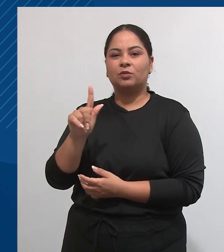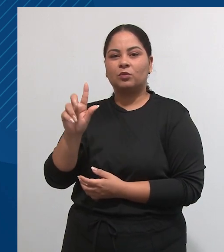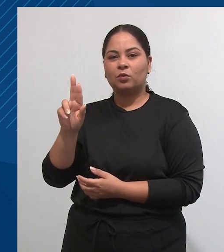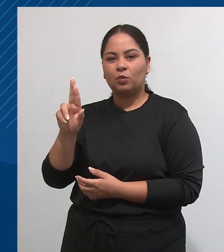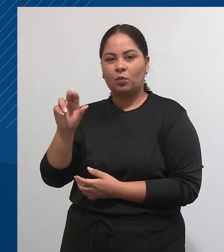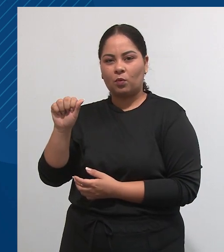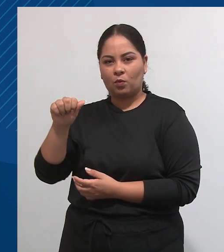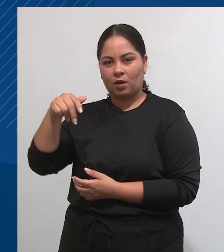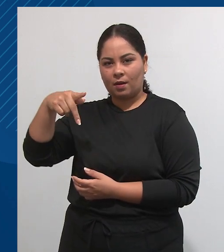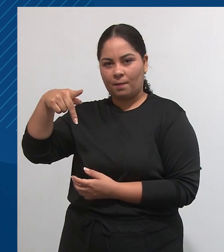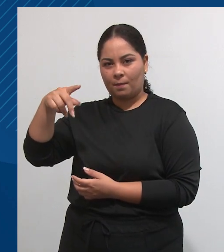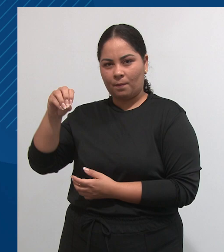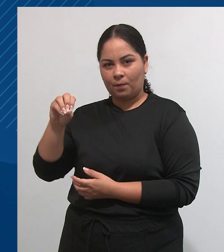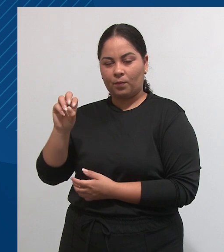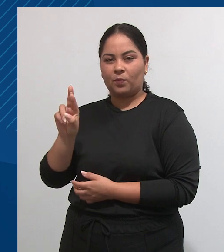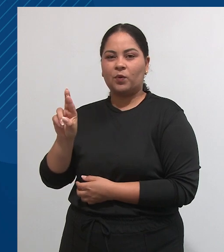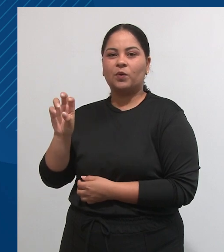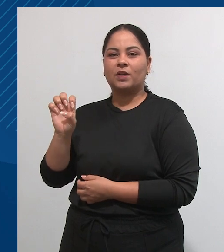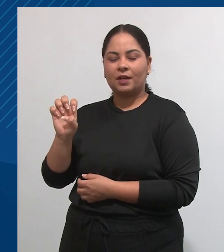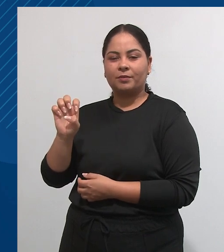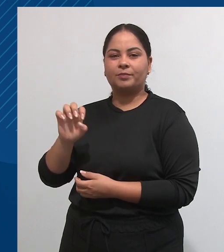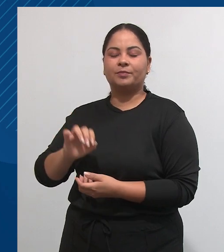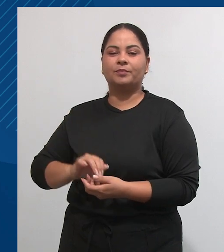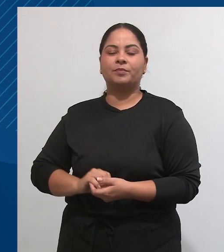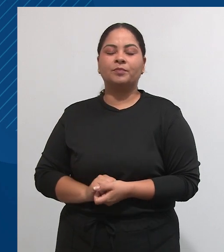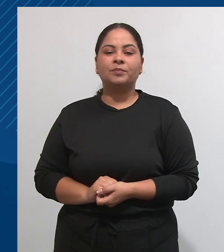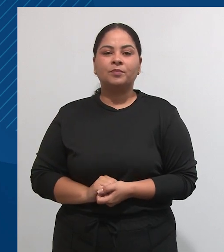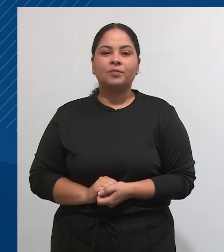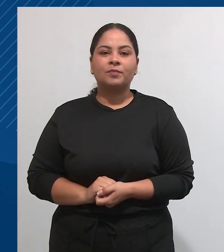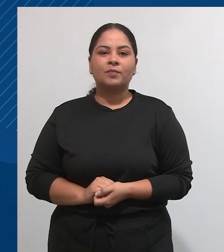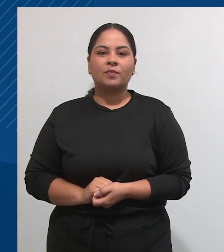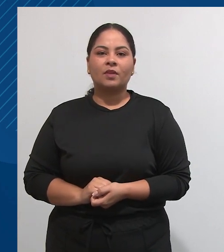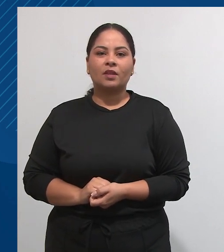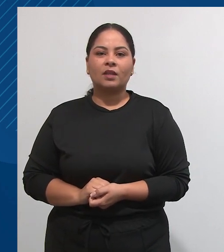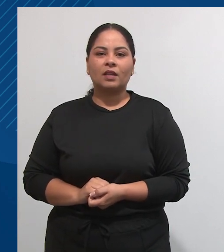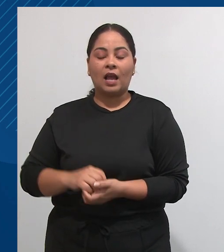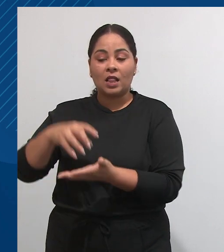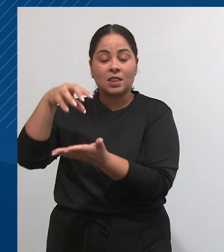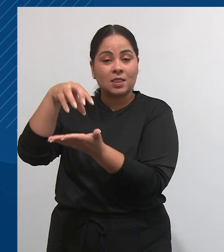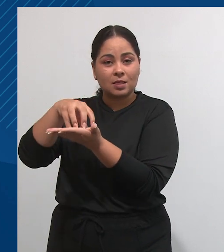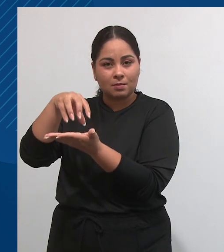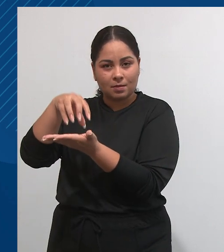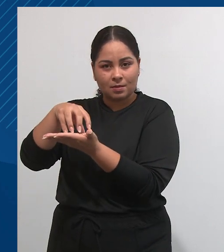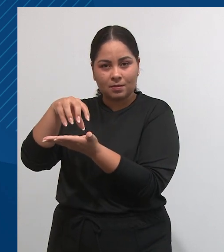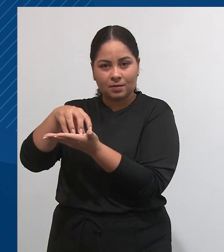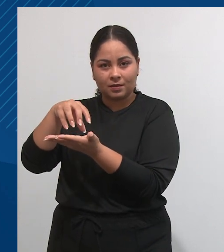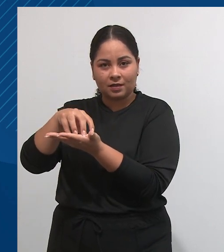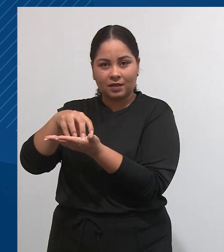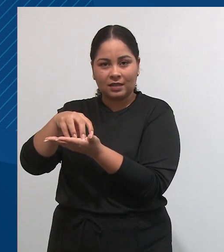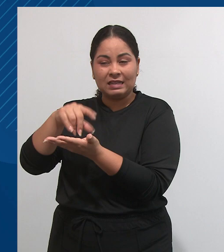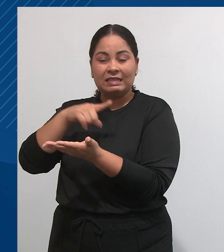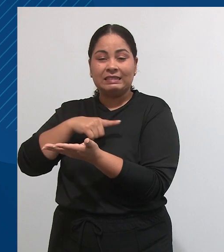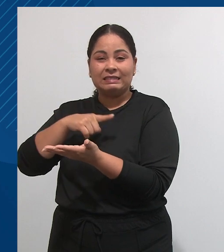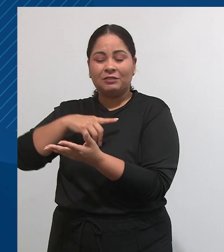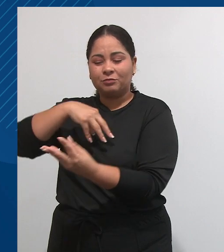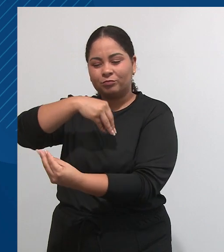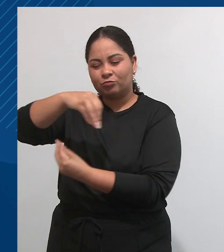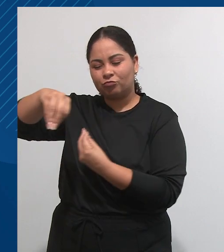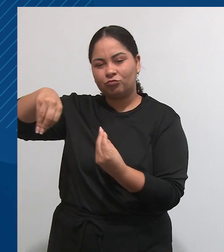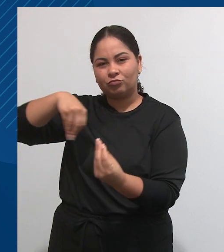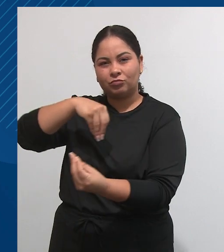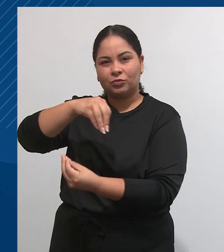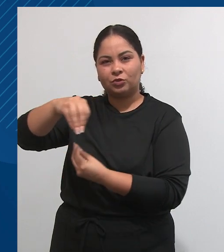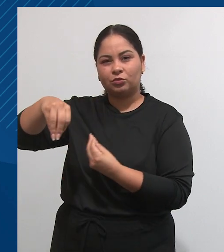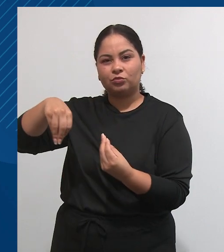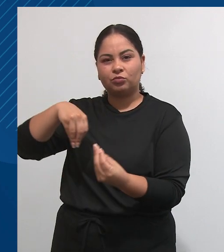Franco, que hoje é a terra indígena Guaporé, que é um antigo posto do SPI, onde ali se juntou várias etnias